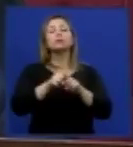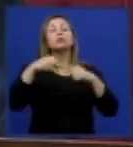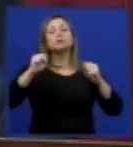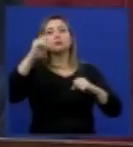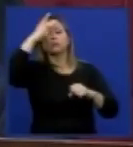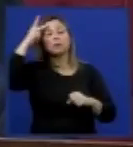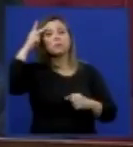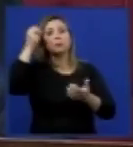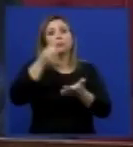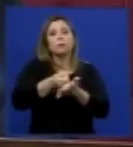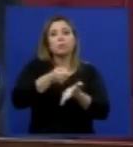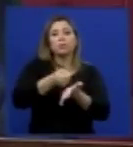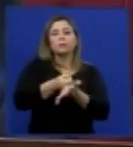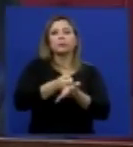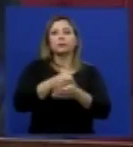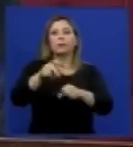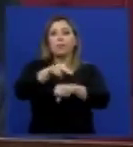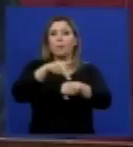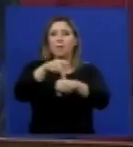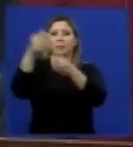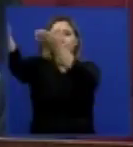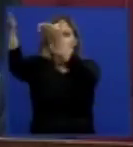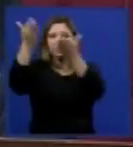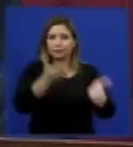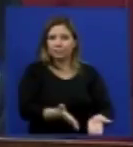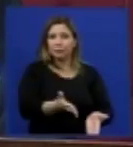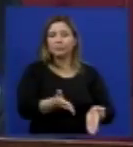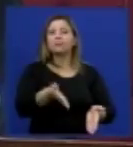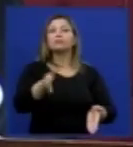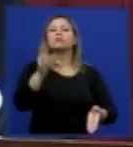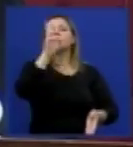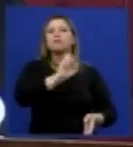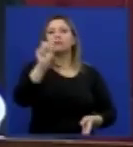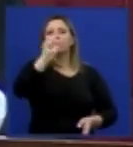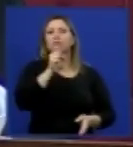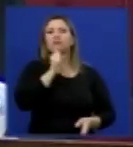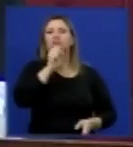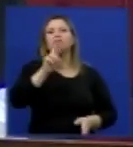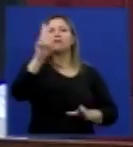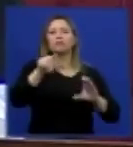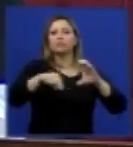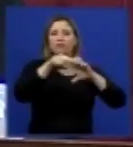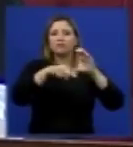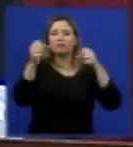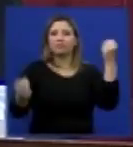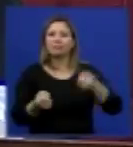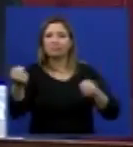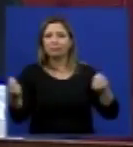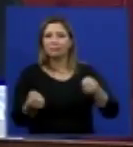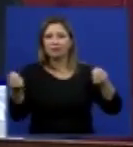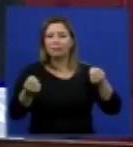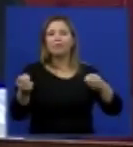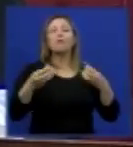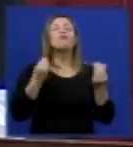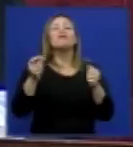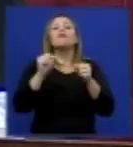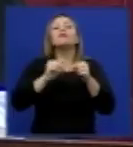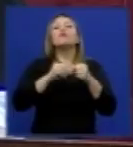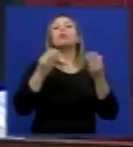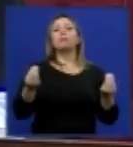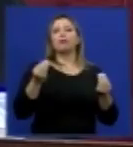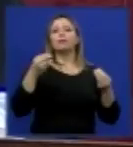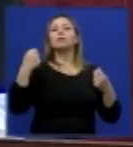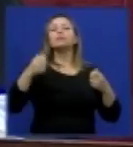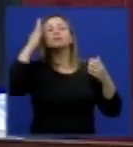importadores a obrigatoriedade de dar correta destinação àqueles pneus usados. Então, também houve alteração na portaria do CONAMA